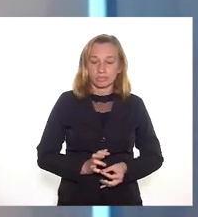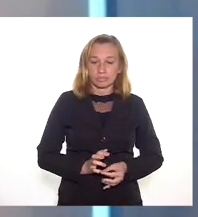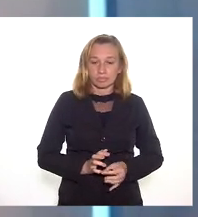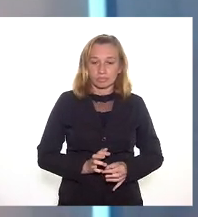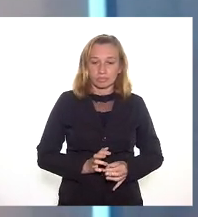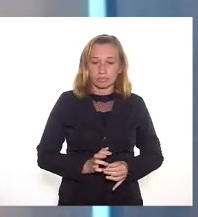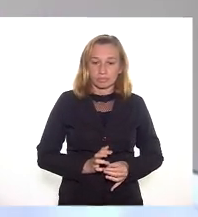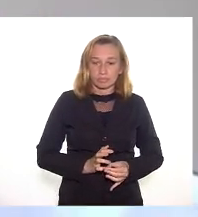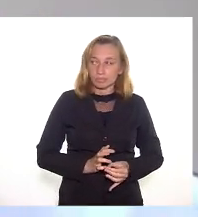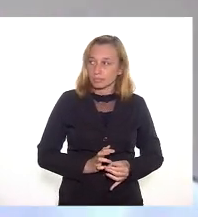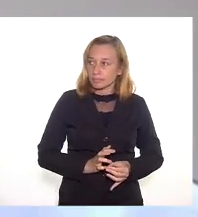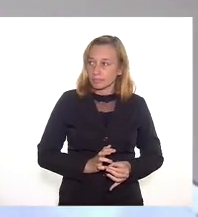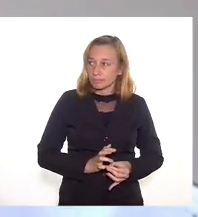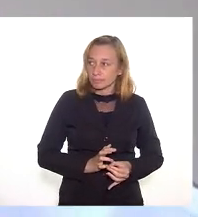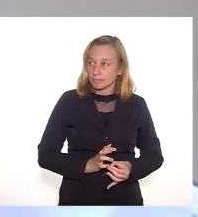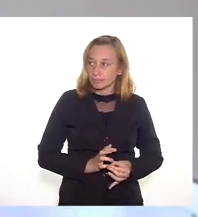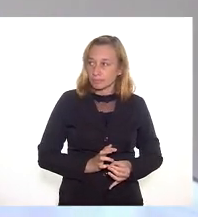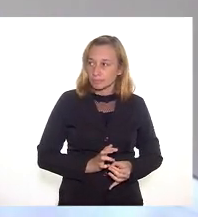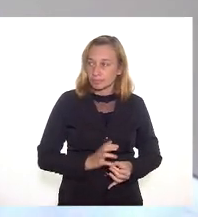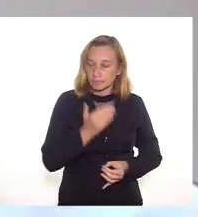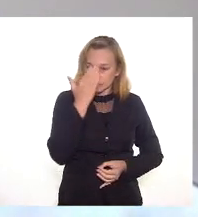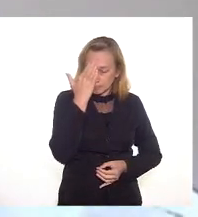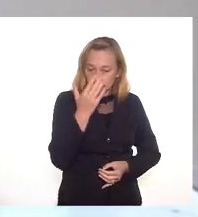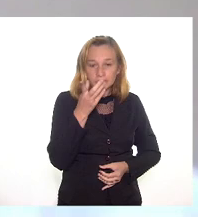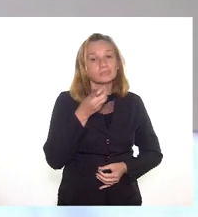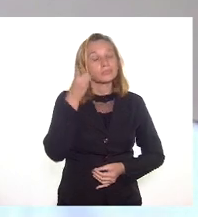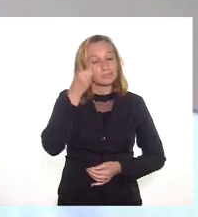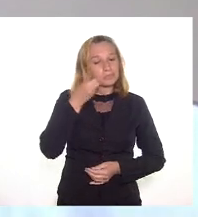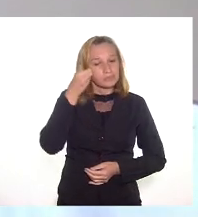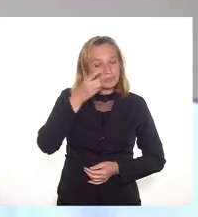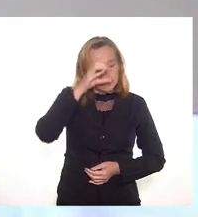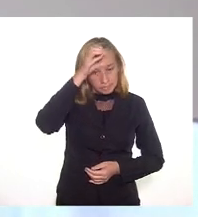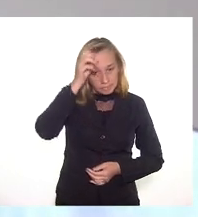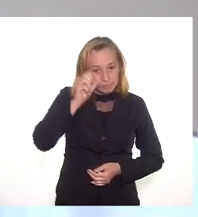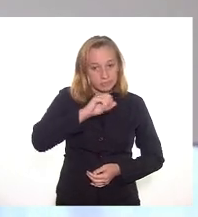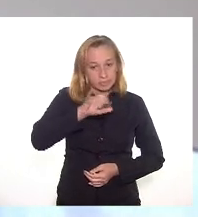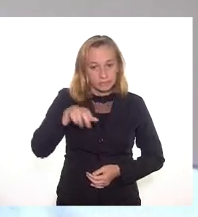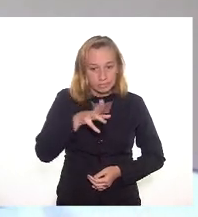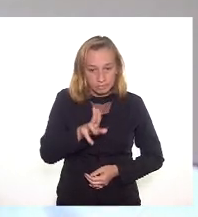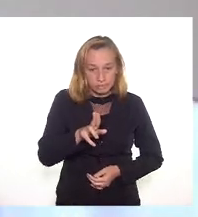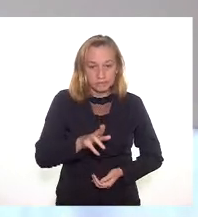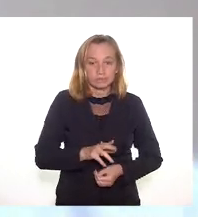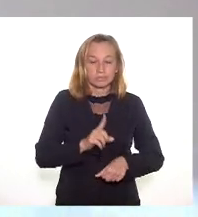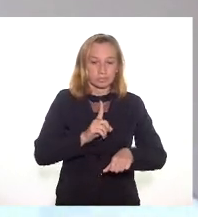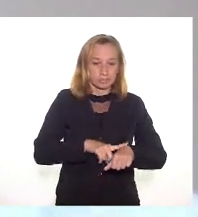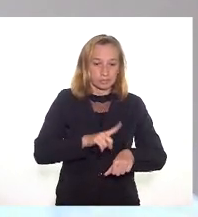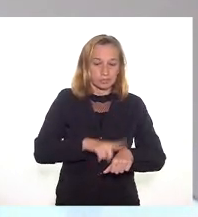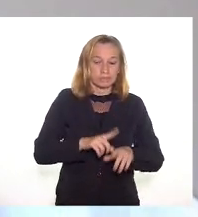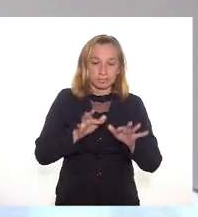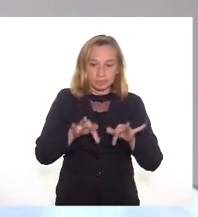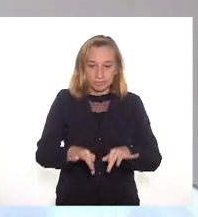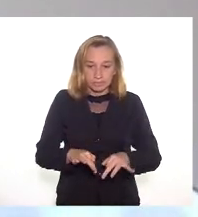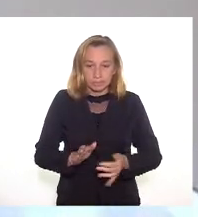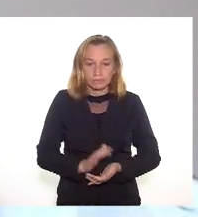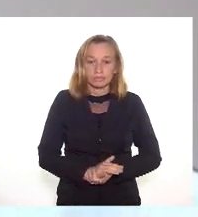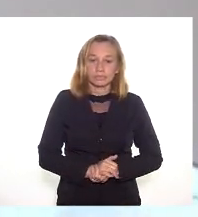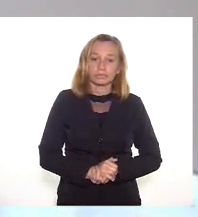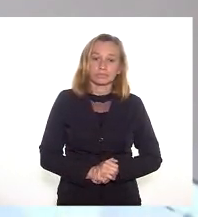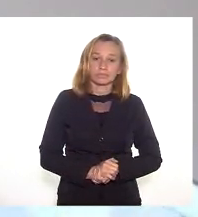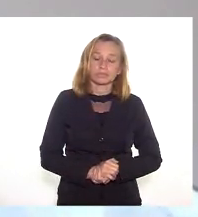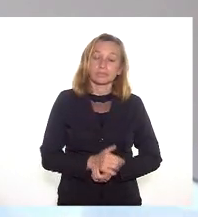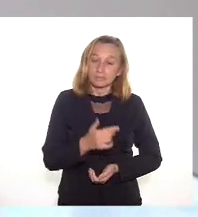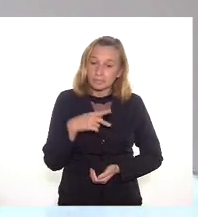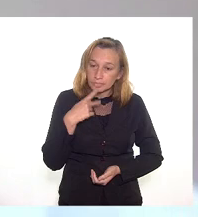obrigado deputada Tia Ju que preside este expediente final e a quem eu me dirijo